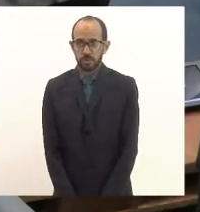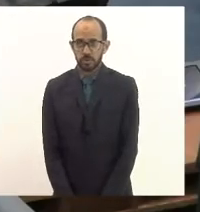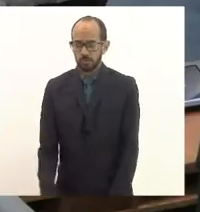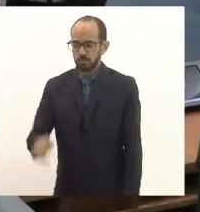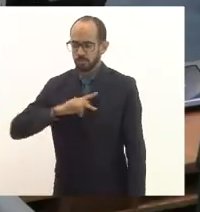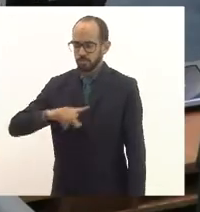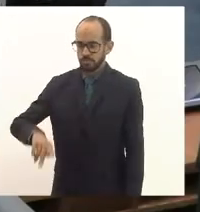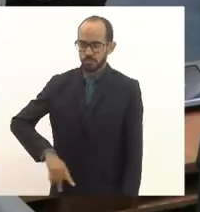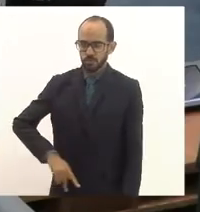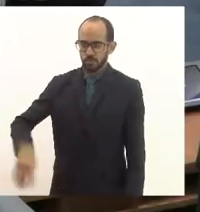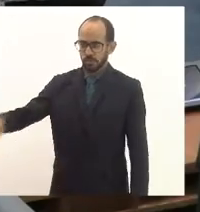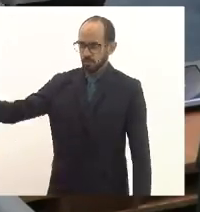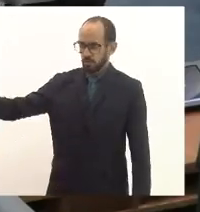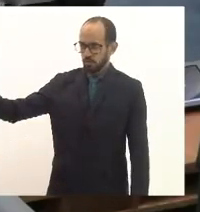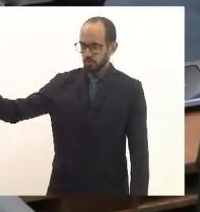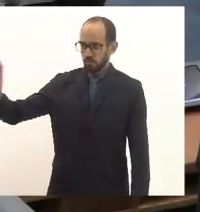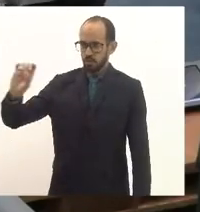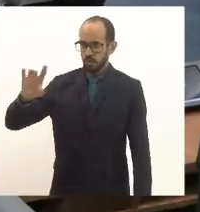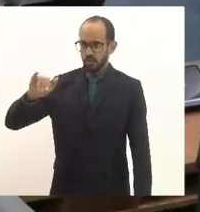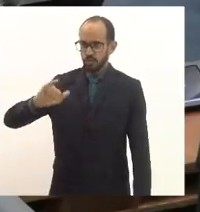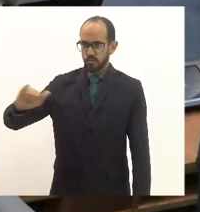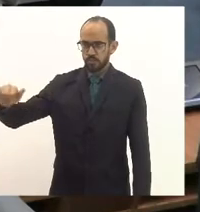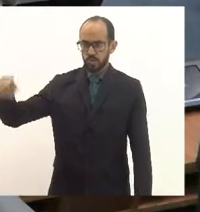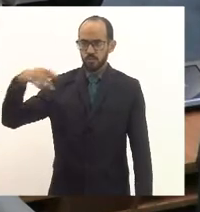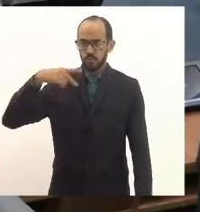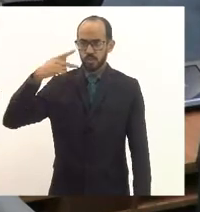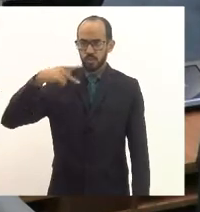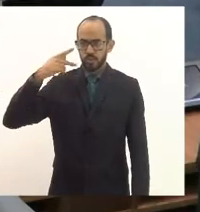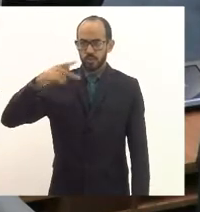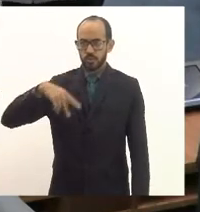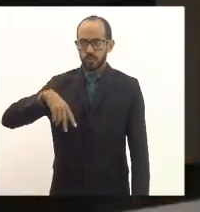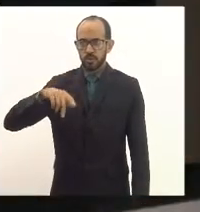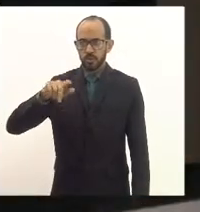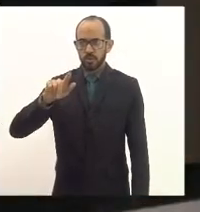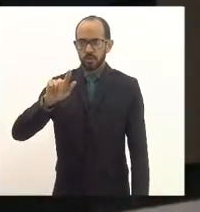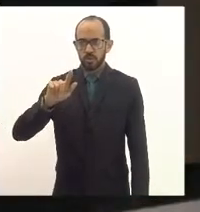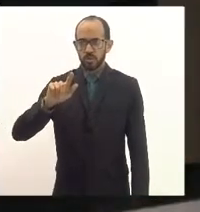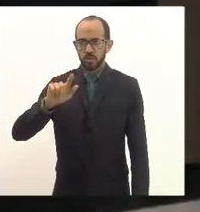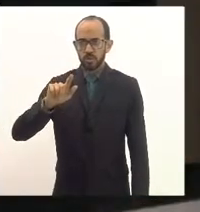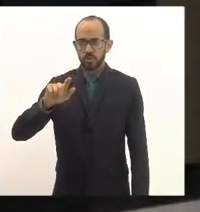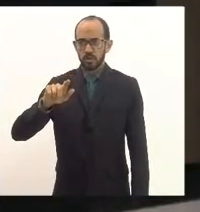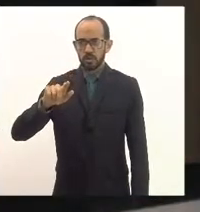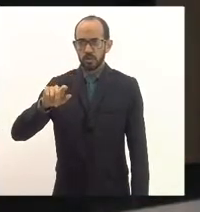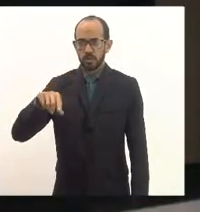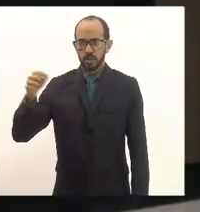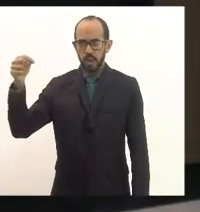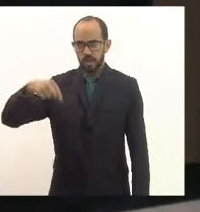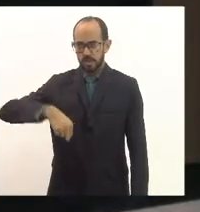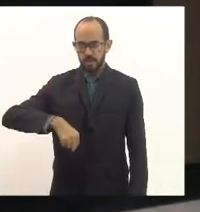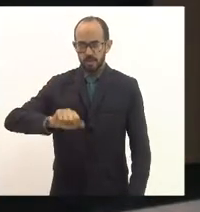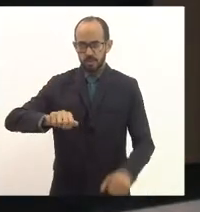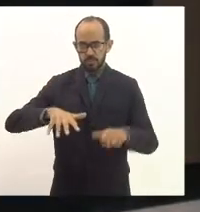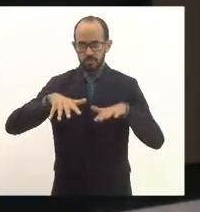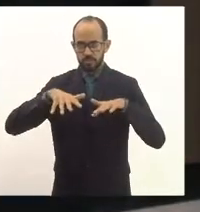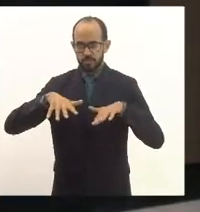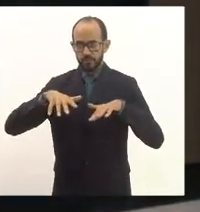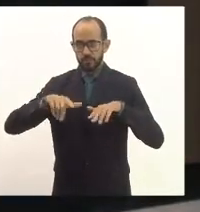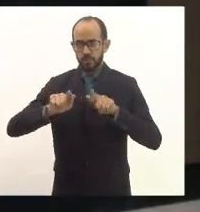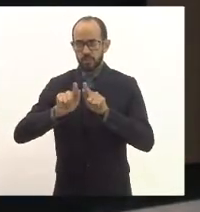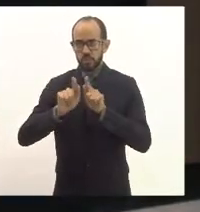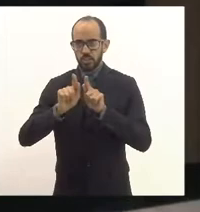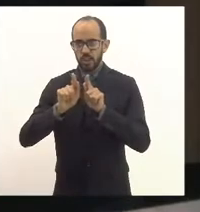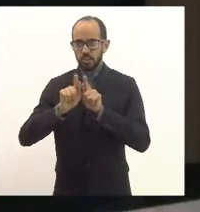Presidente, só anunciar a presença da vereadora Cris Gêmeas aqui no nosso parlamento. Seja bem-vinda. As Gêmeas